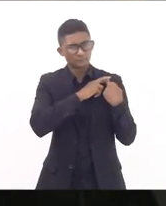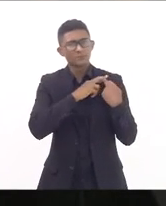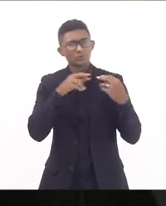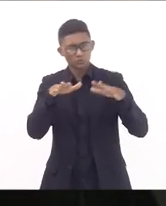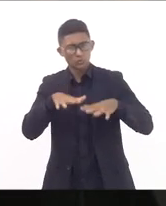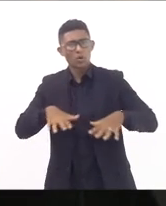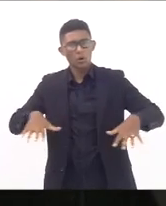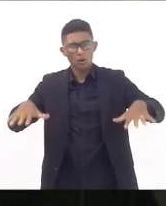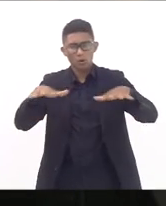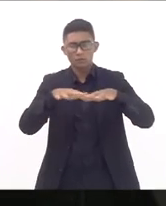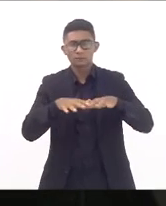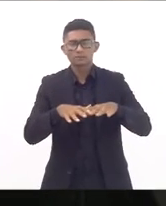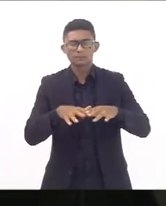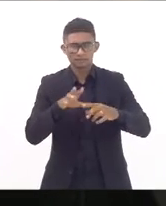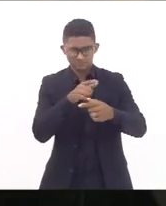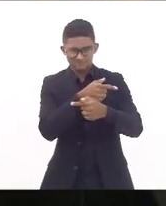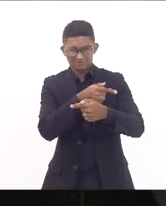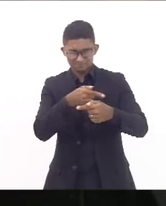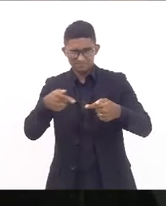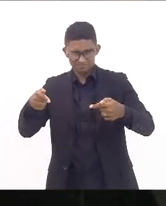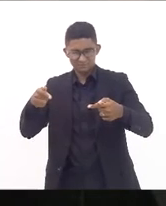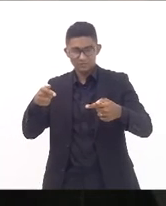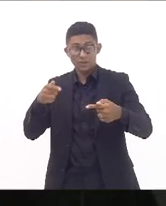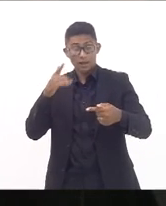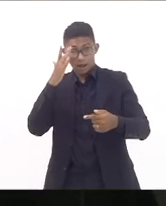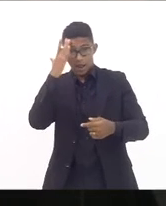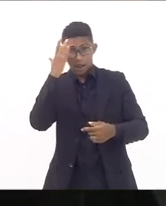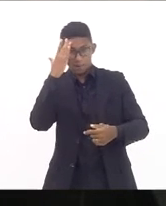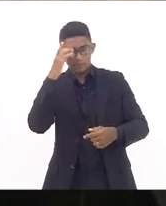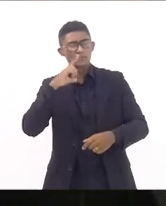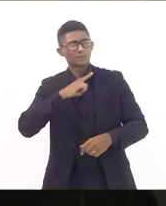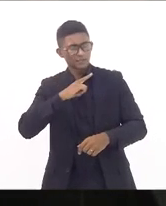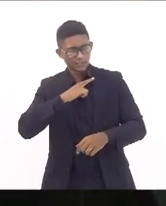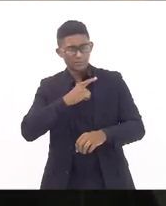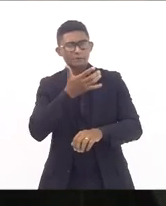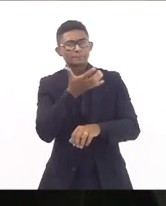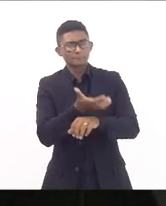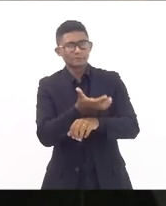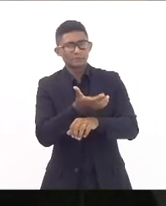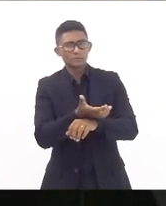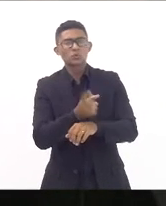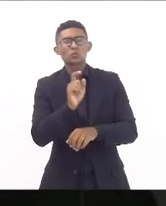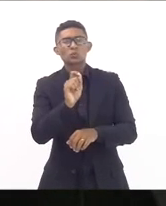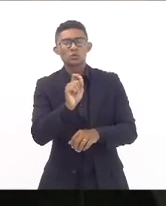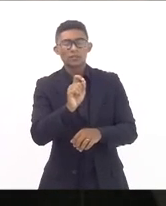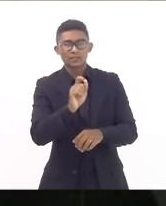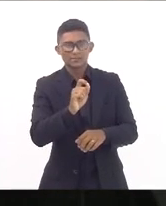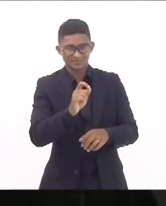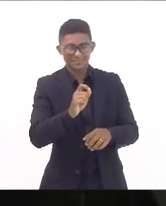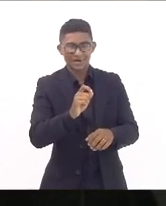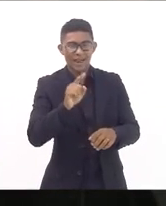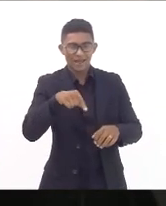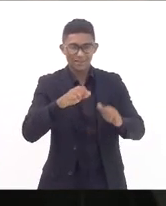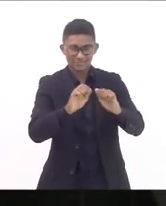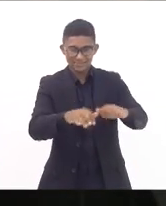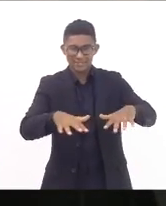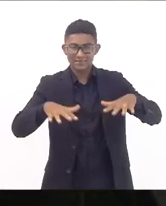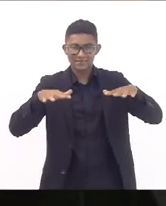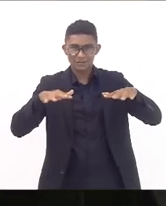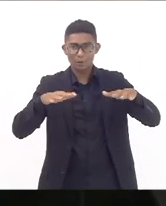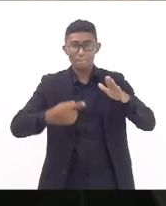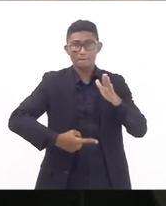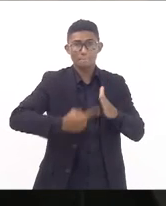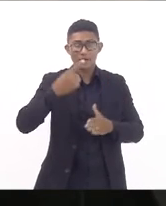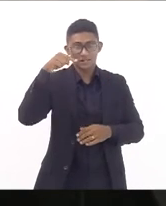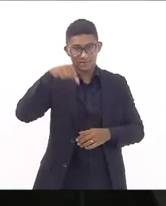nesta semana veio a pauta, no dia de amanhã, para ser mais específico, na primeira sessão extraordinária desta casa, quinta-feira,